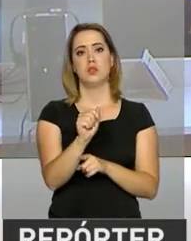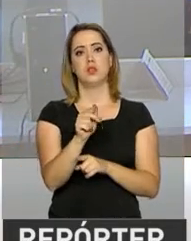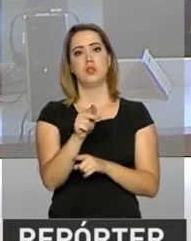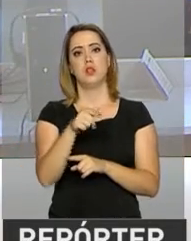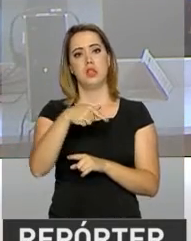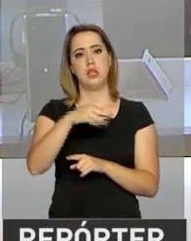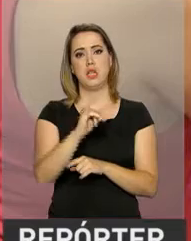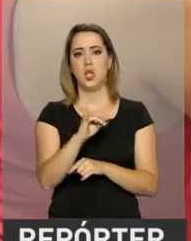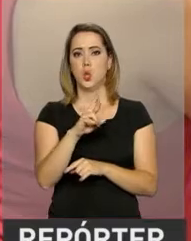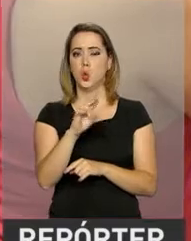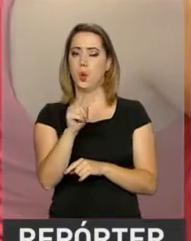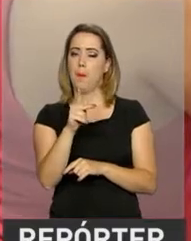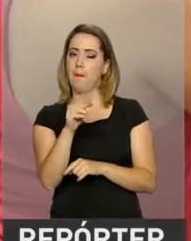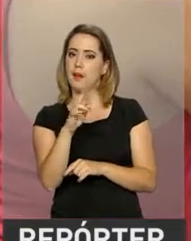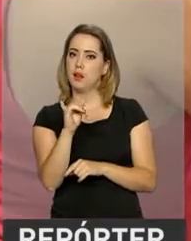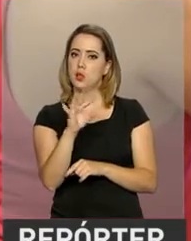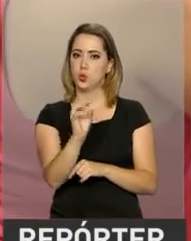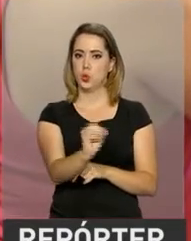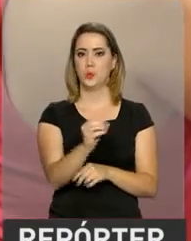também